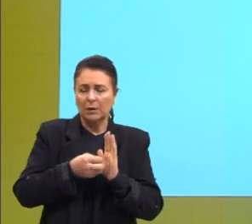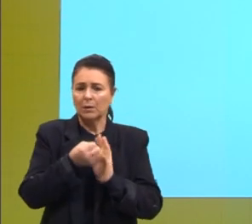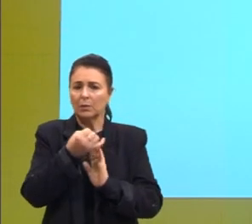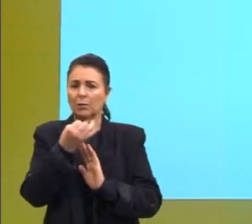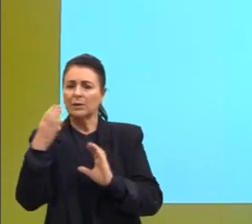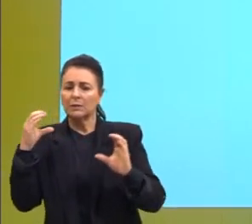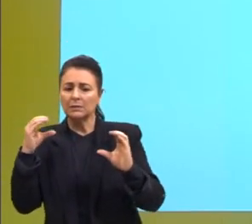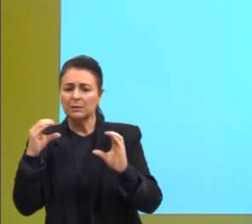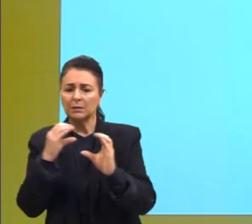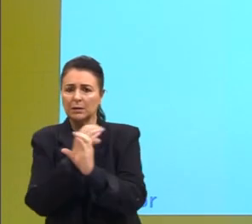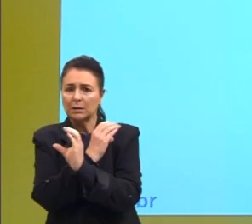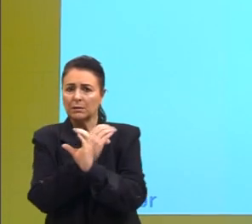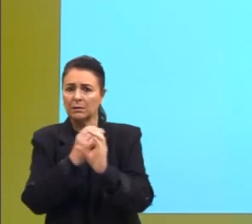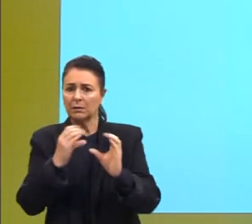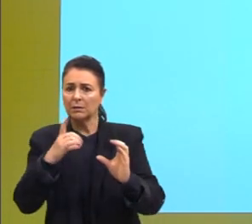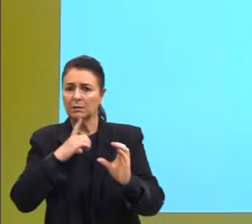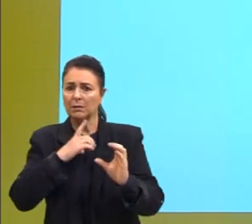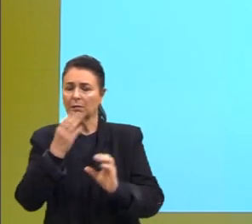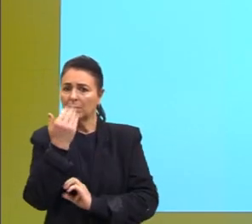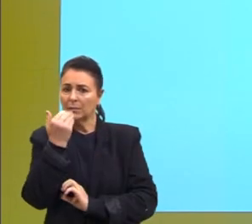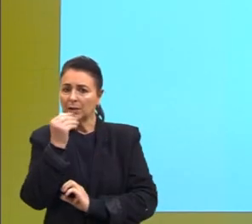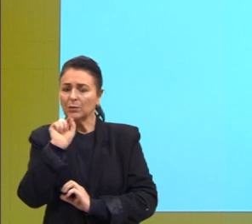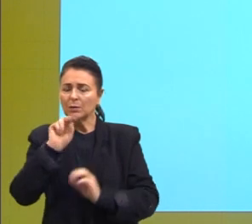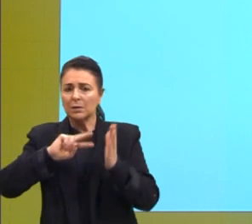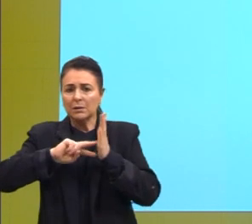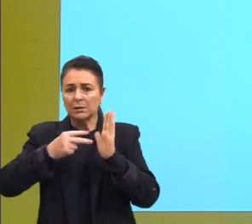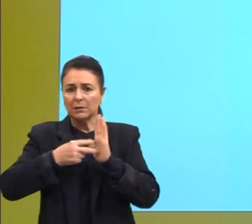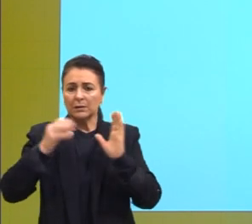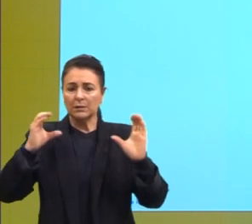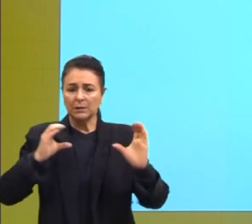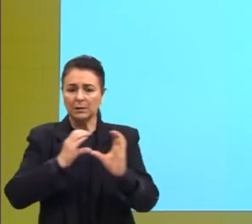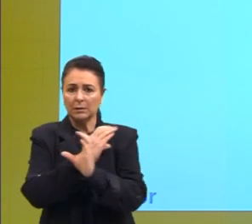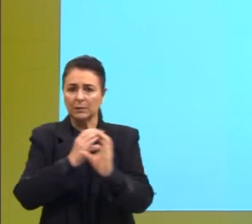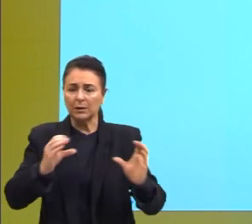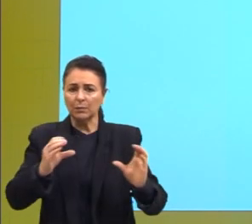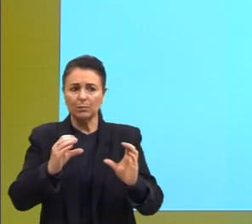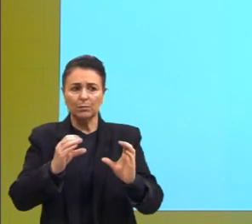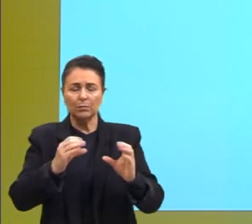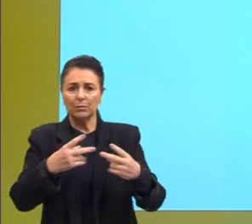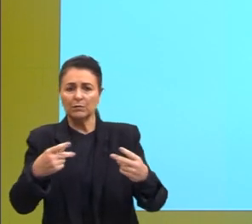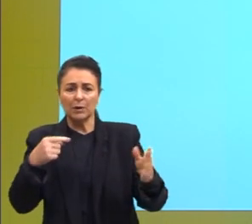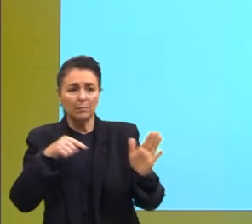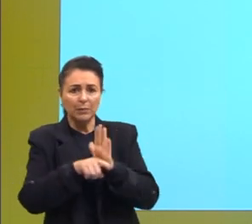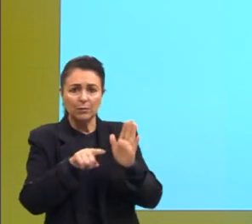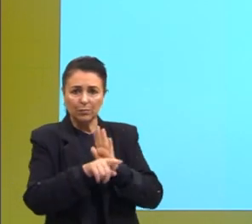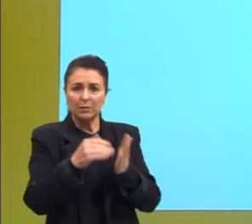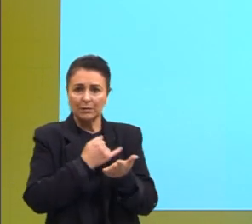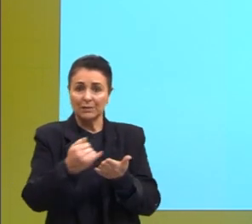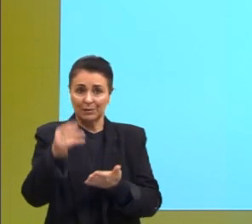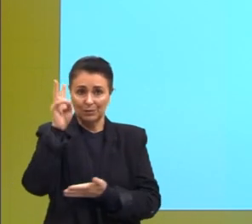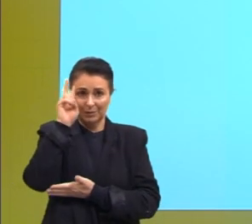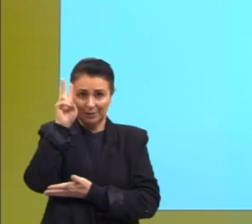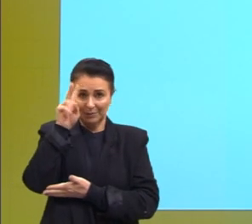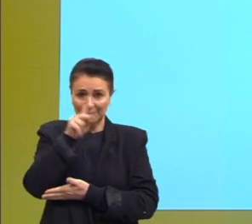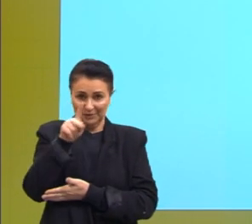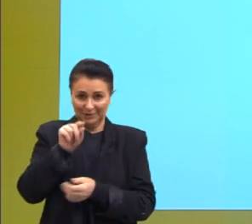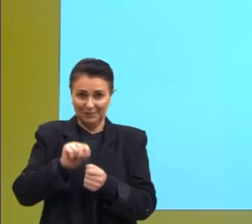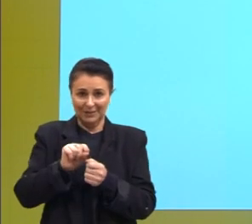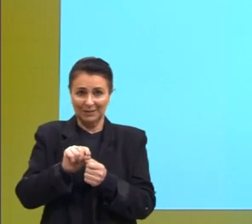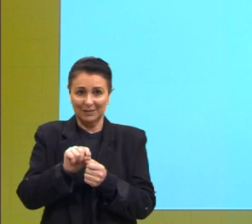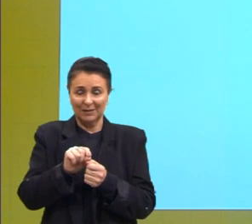calorias tem um alimento O que que significa essas calorias em alimentos que foi a pergunta Inicial várias perguntas iniciais que eu falei para